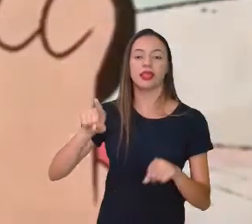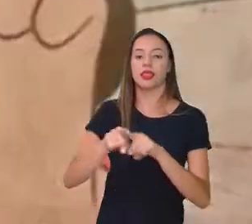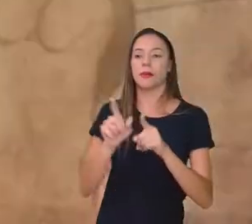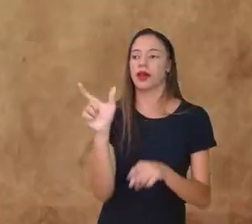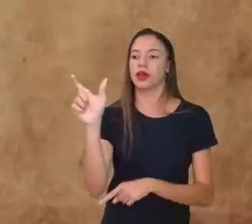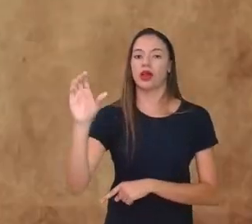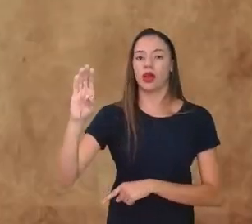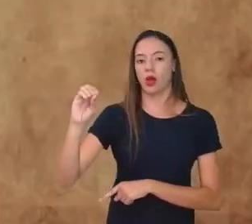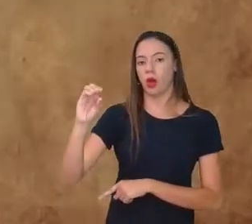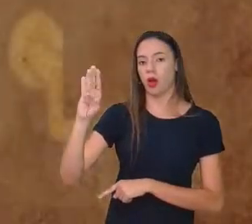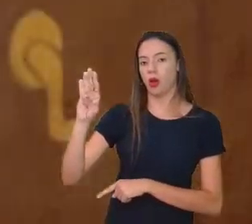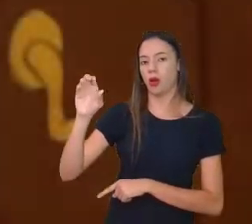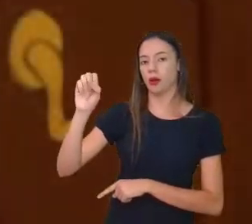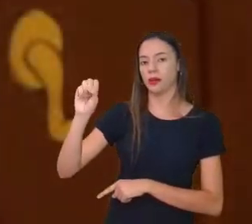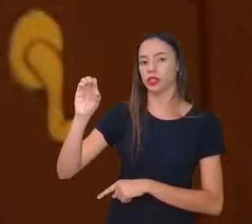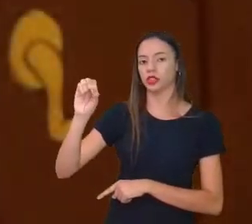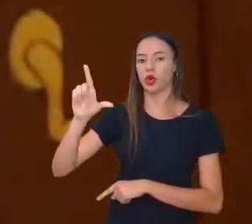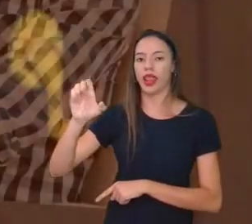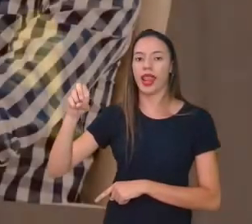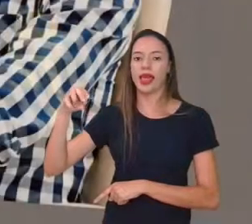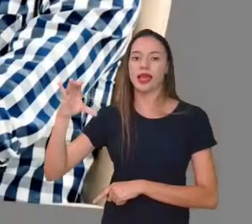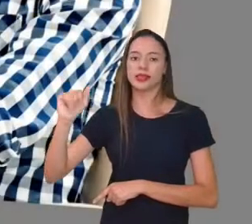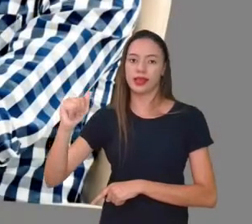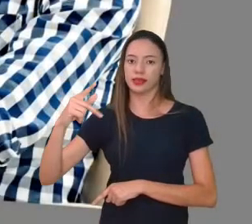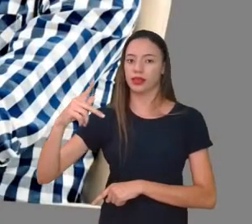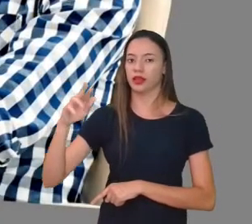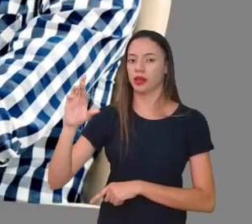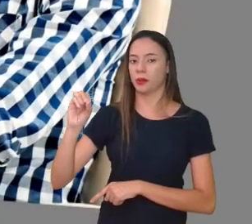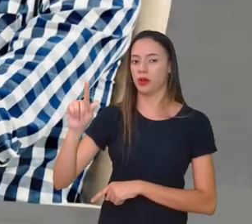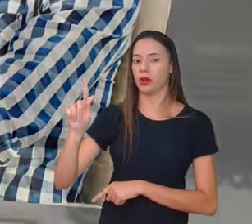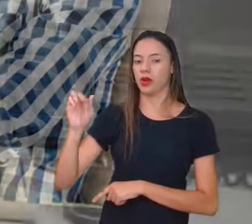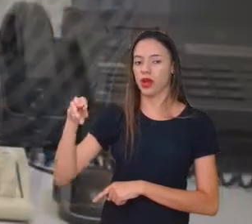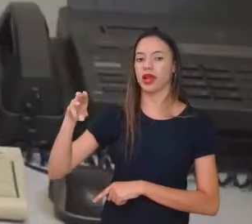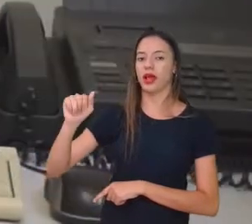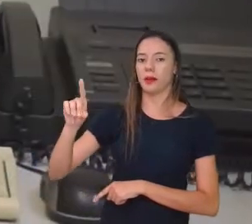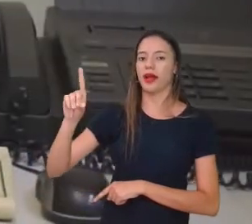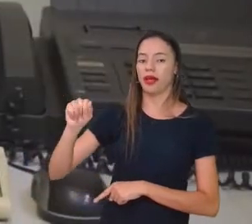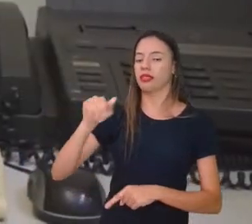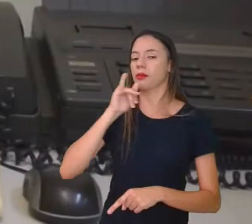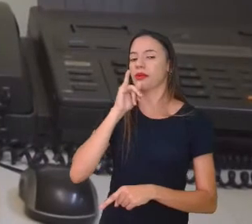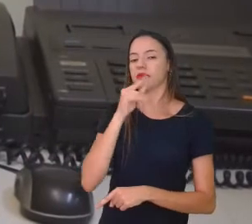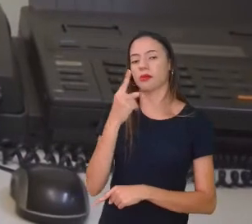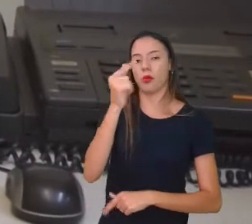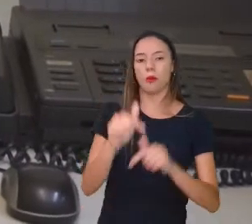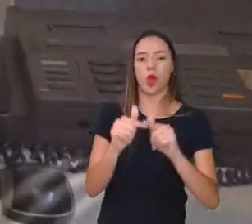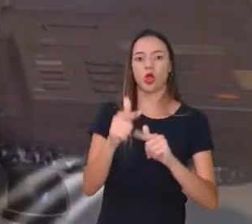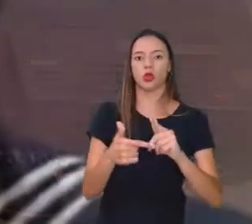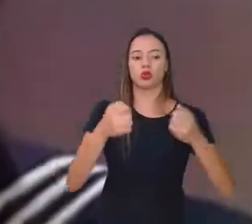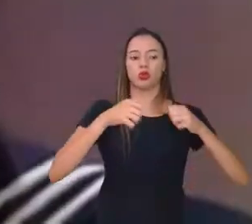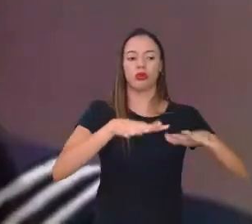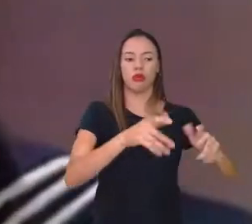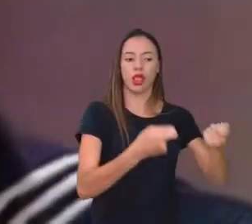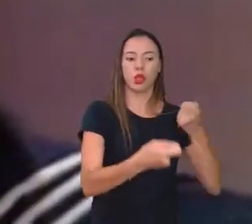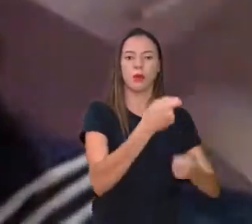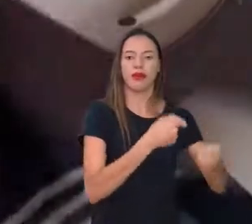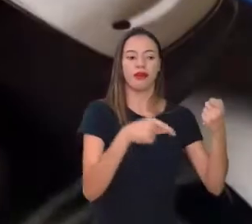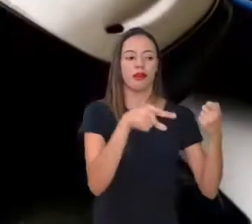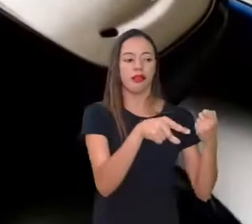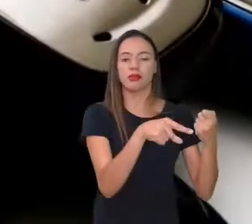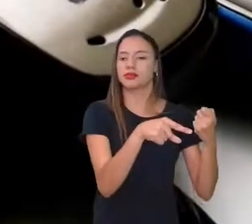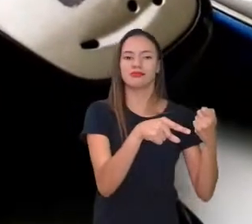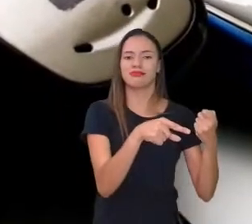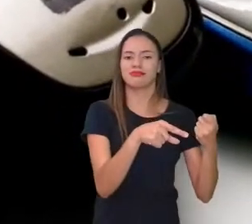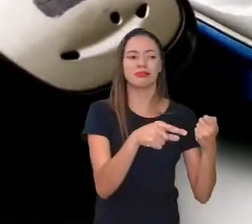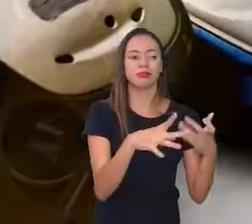como obsolescência planejada, é quando um produto lançado no mercado se torna inutilizável